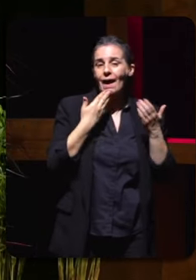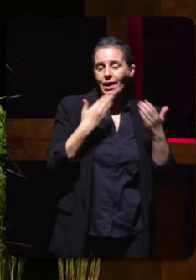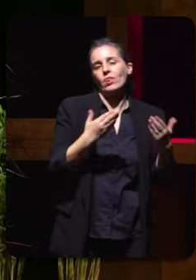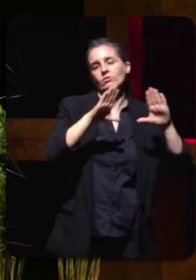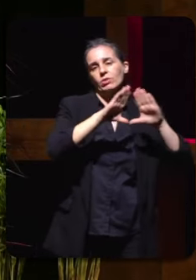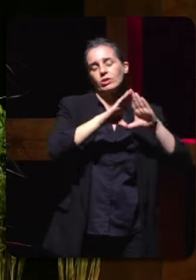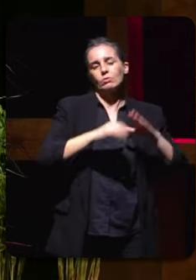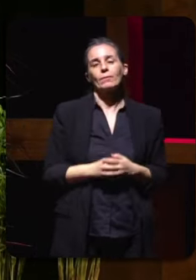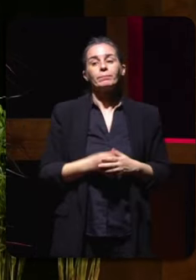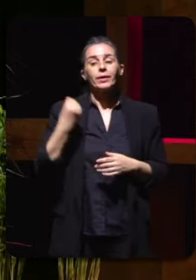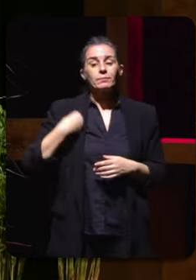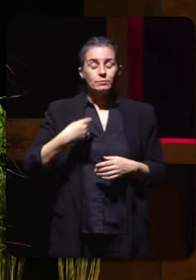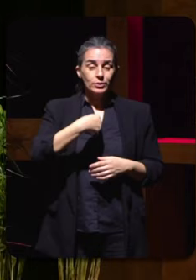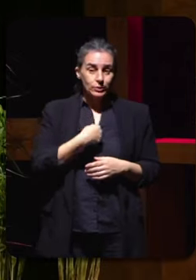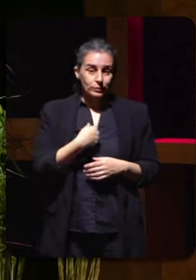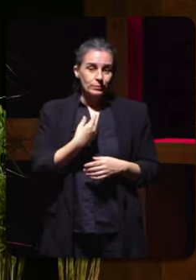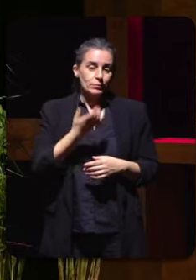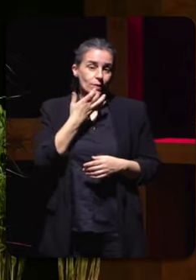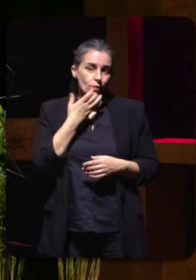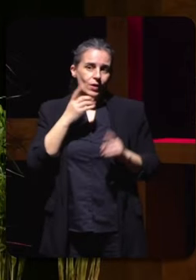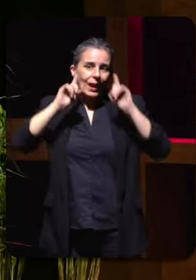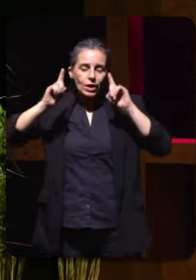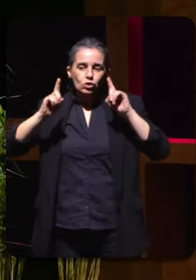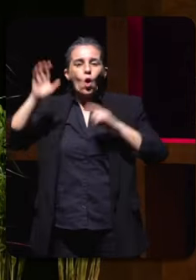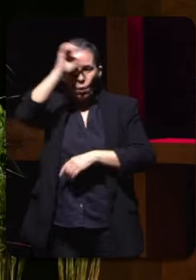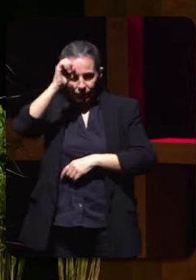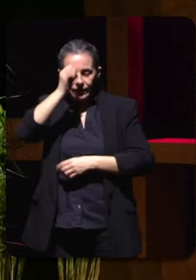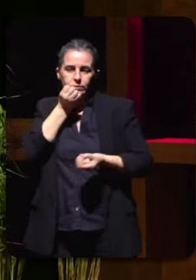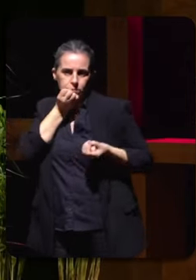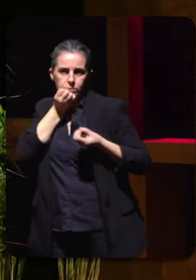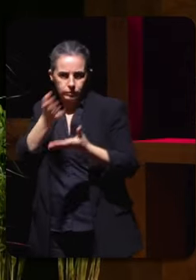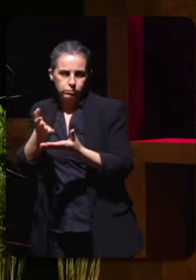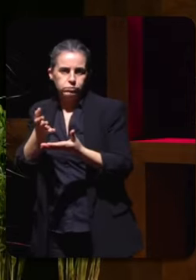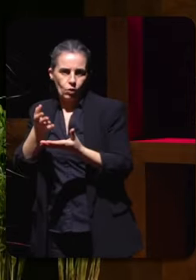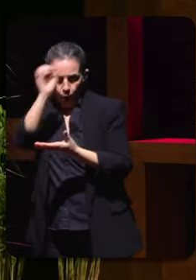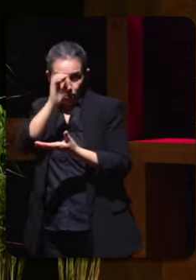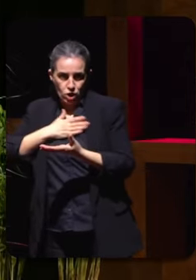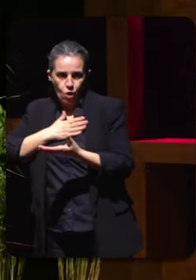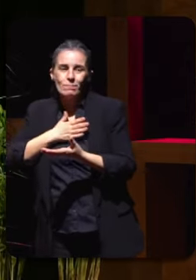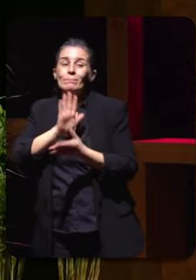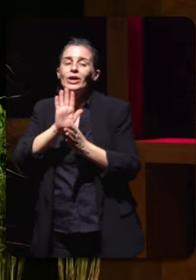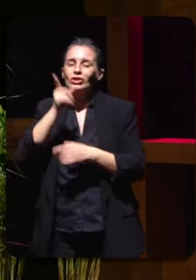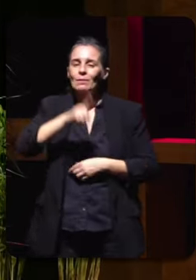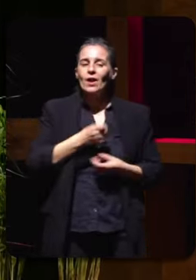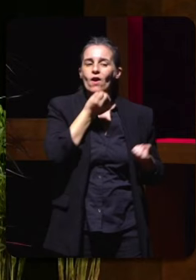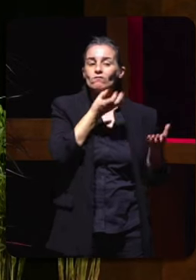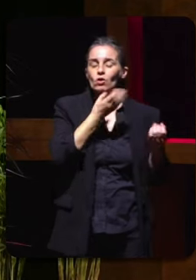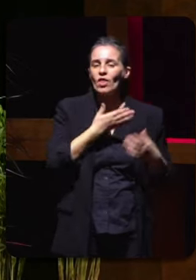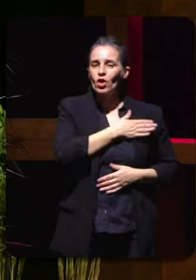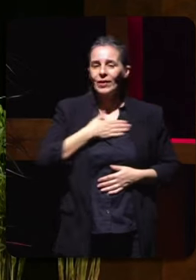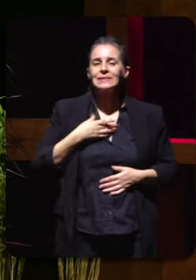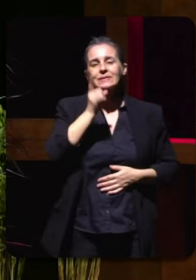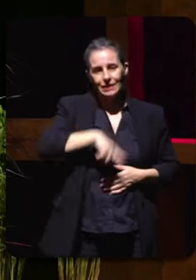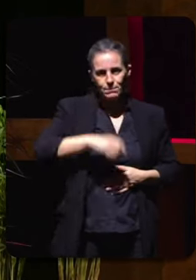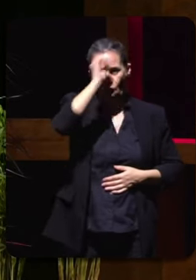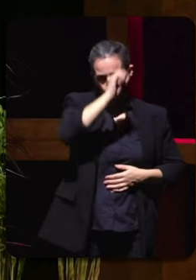se opina, senón que moitas veces cando se informa tamén se opina, se opina incluso cando serarquizamos as